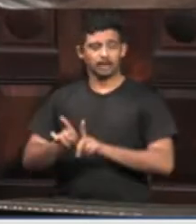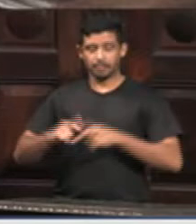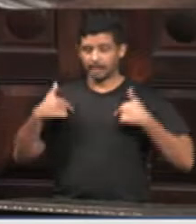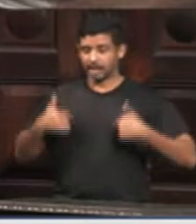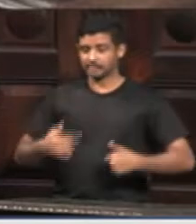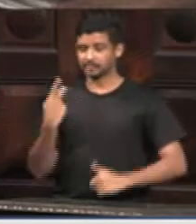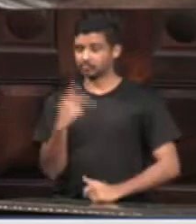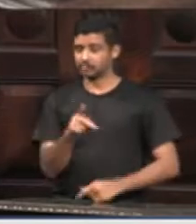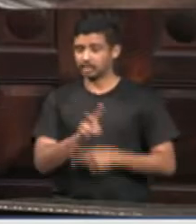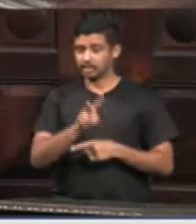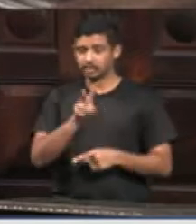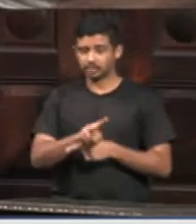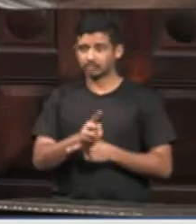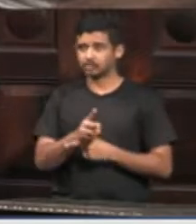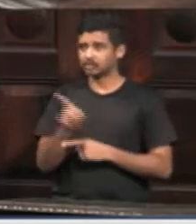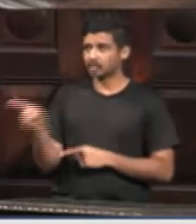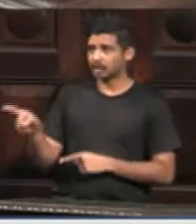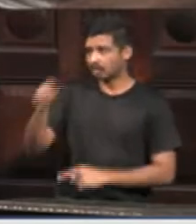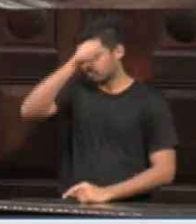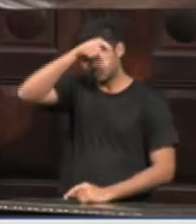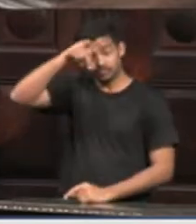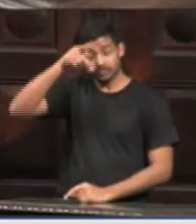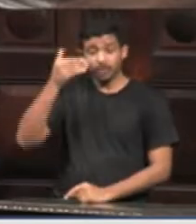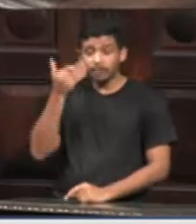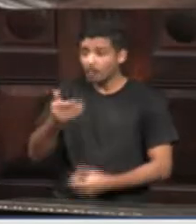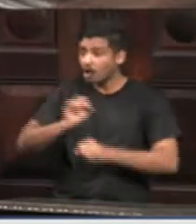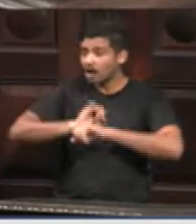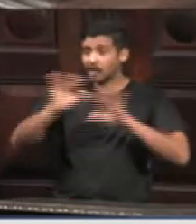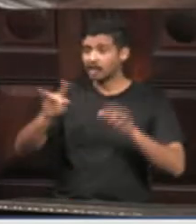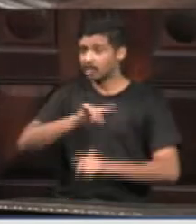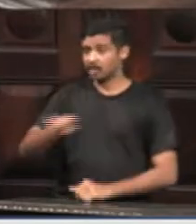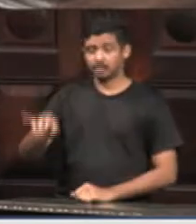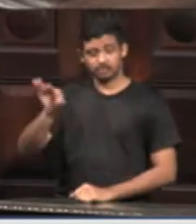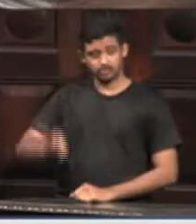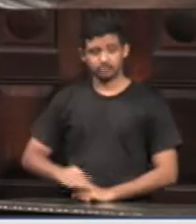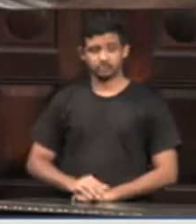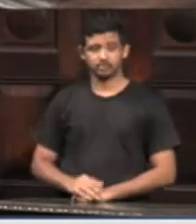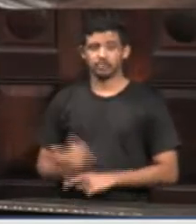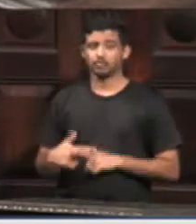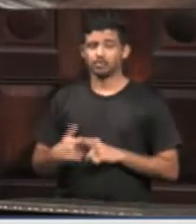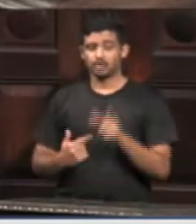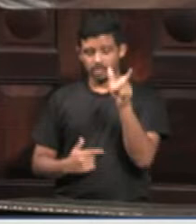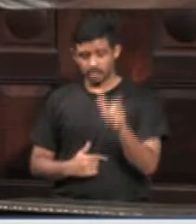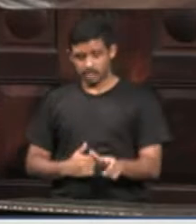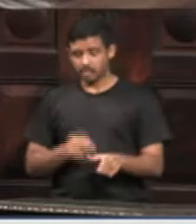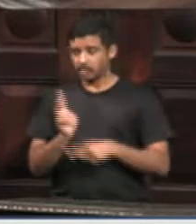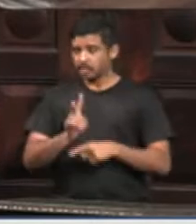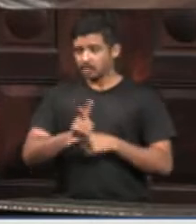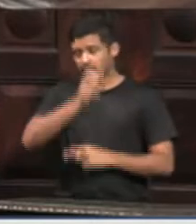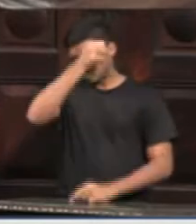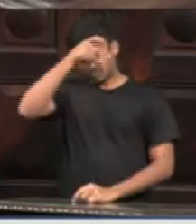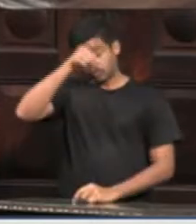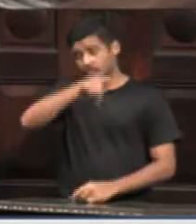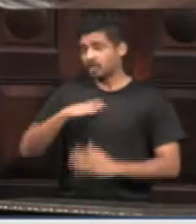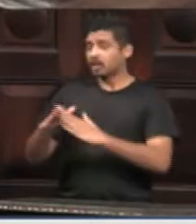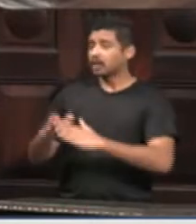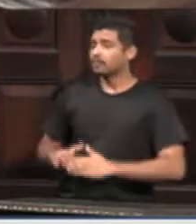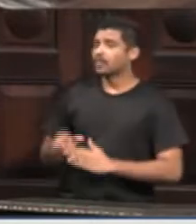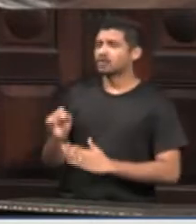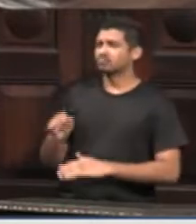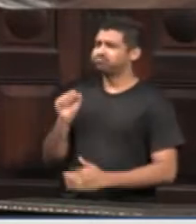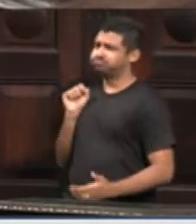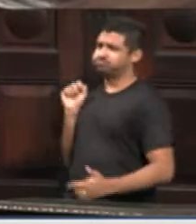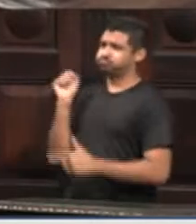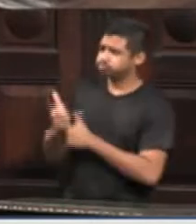Defensoria em relação à saúde pública do Rio de Janeiro é claramente correta. O que o defensor público da União pede e acusa de um estado